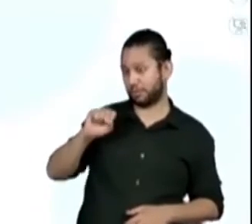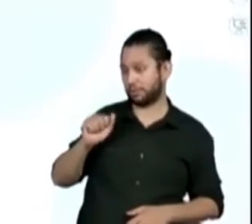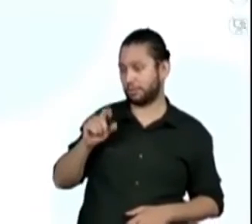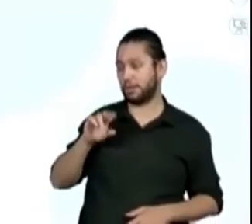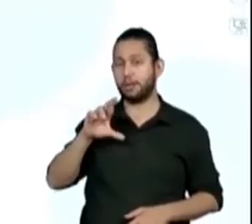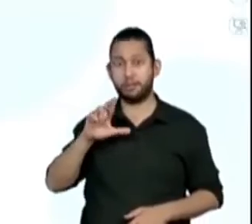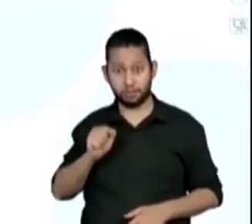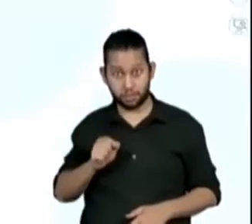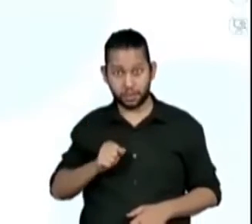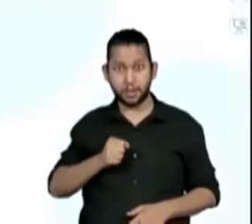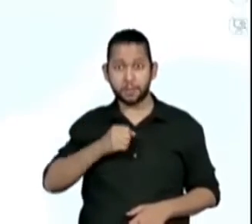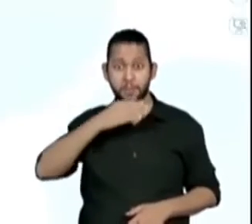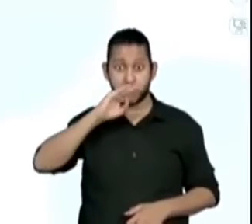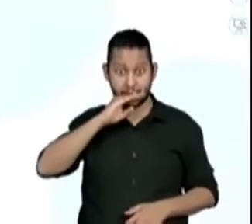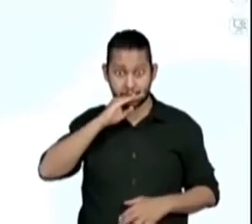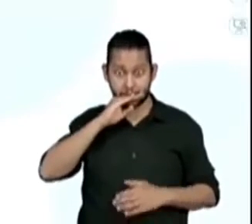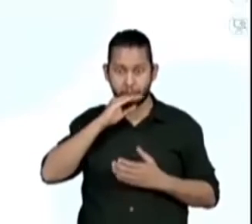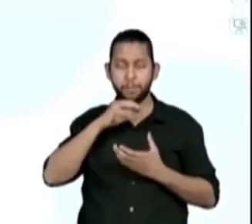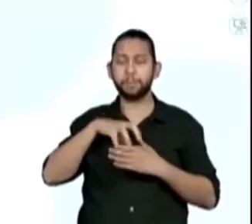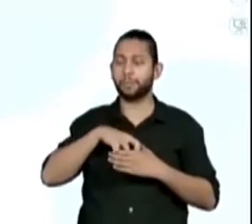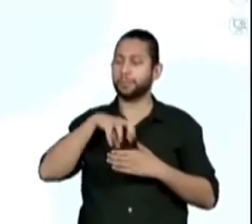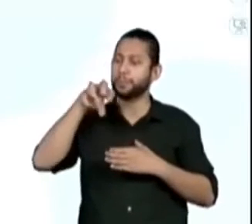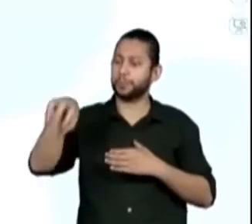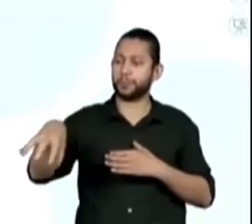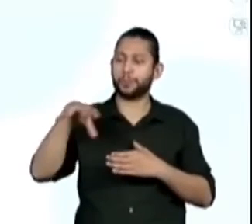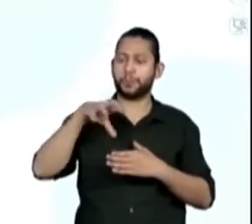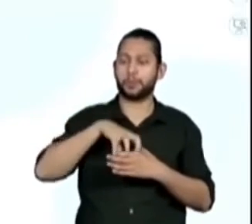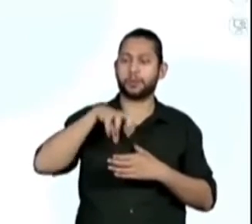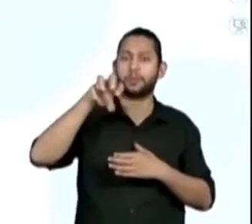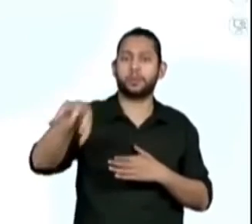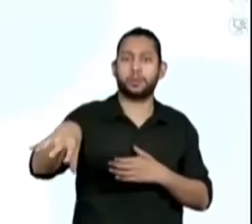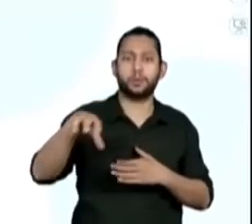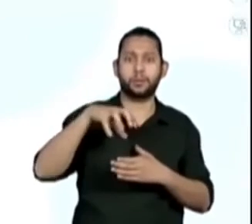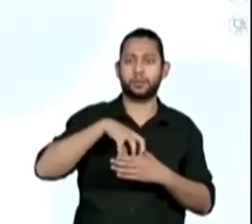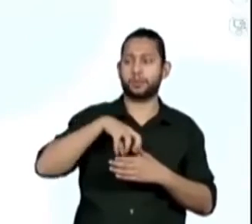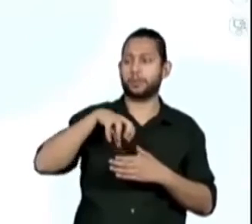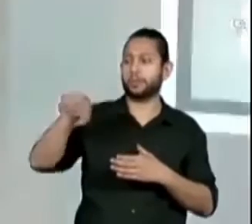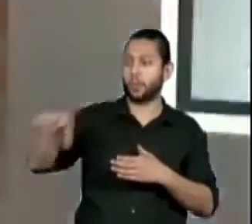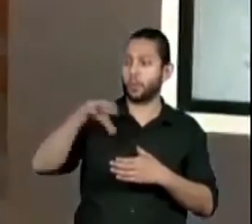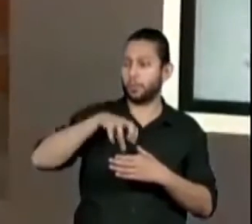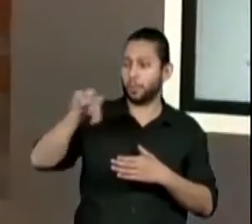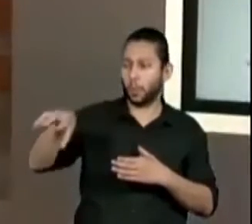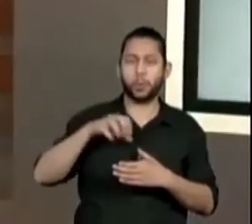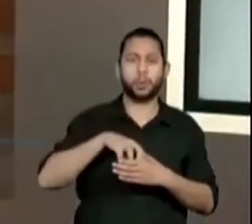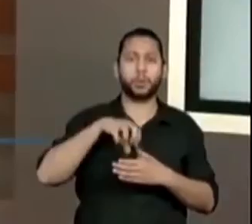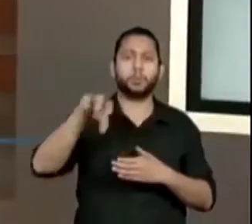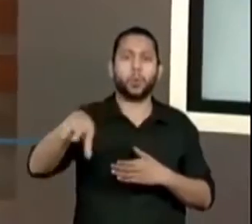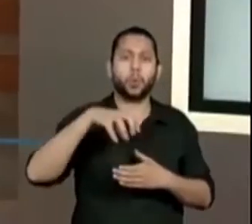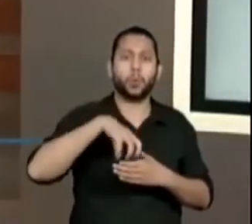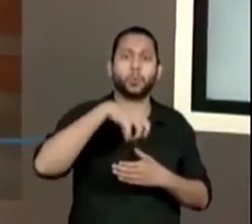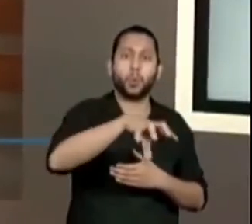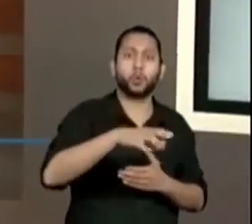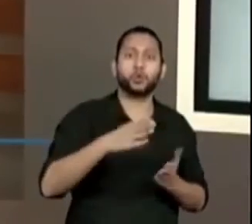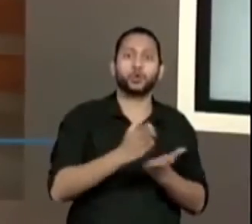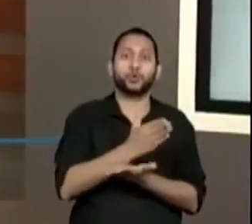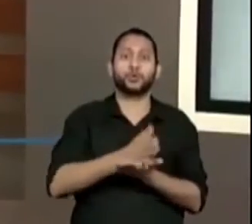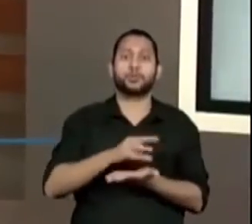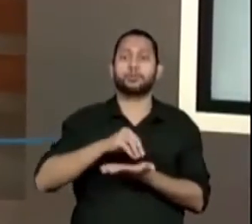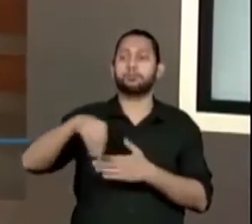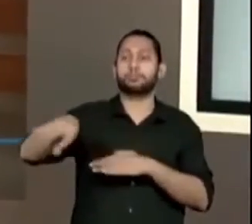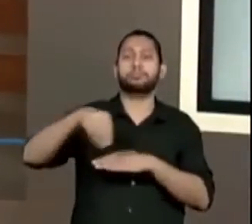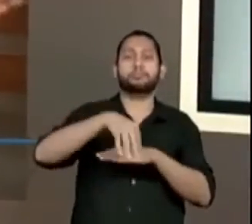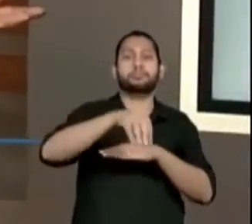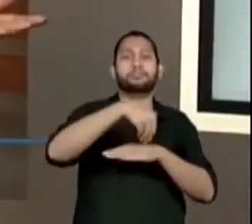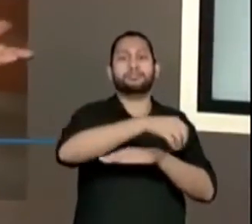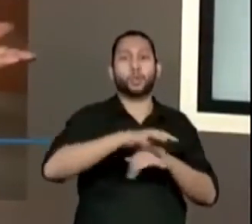o número que eles quiserem. Pode, tá bem livre. Lembrando que qual é o título da aula? Multiplicação por 10. Não dá para